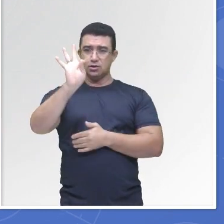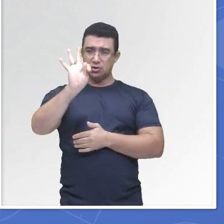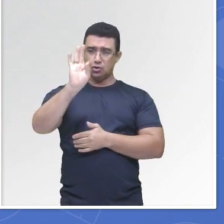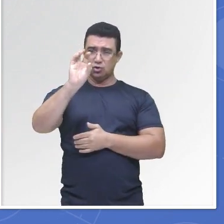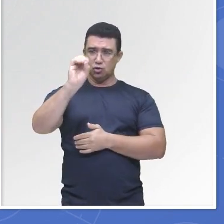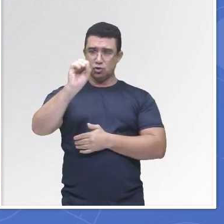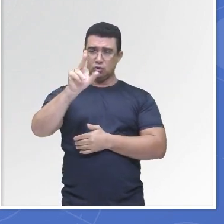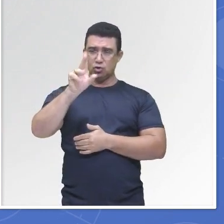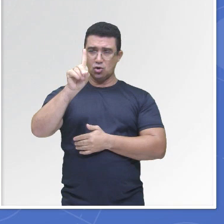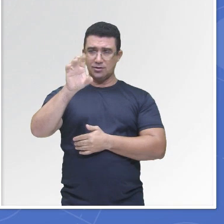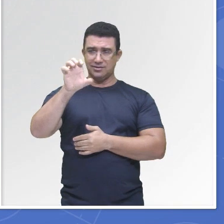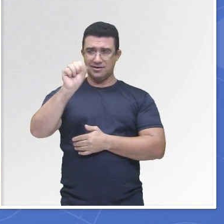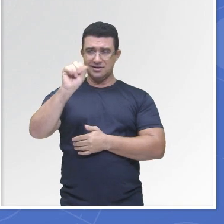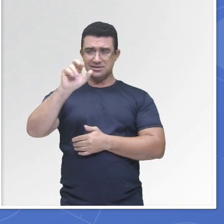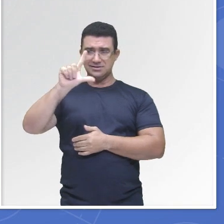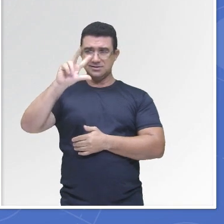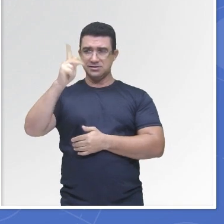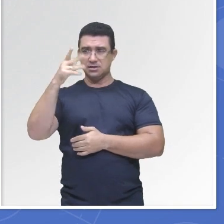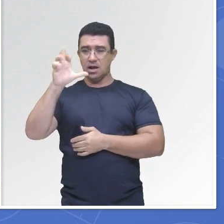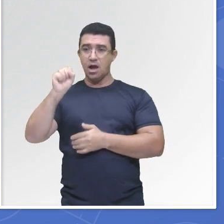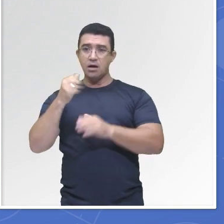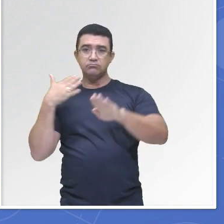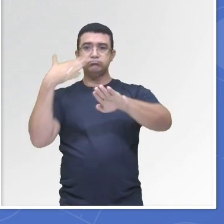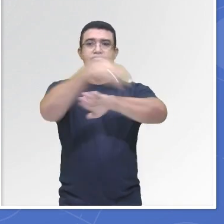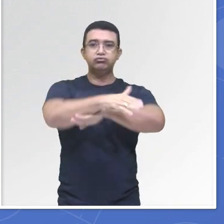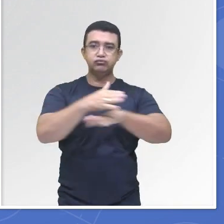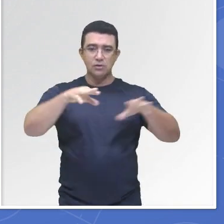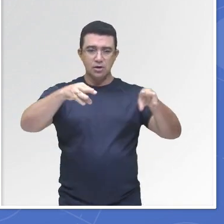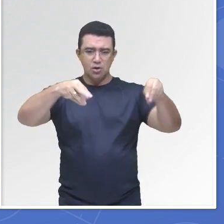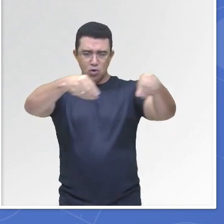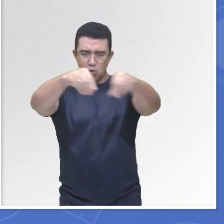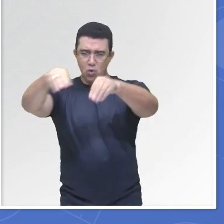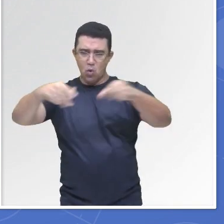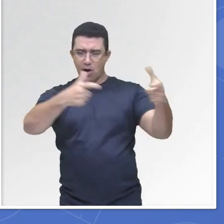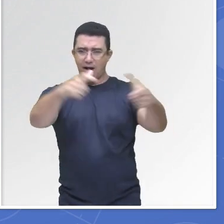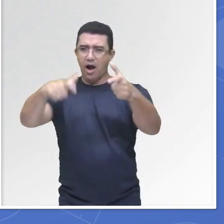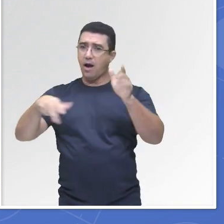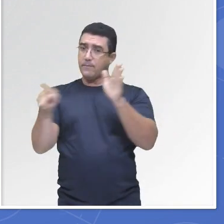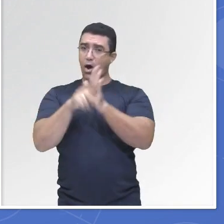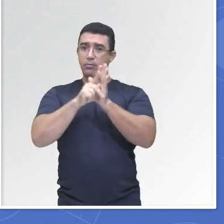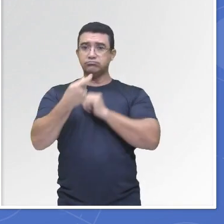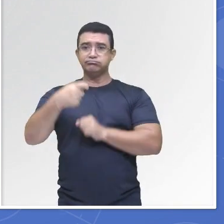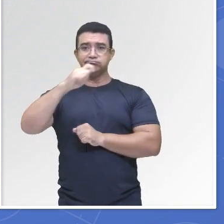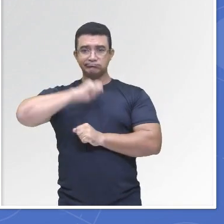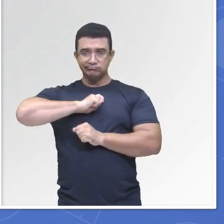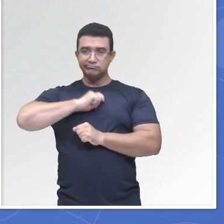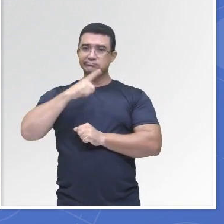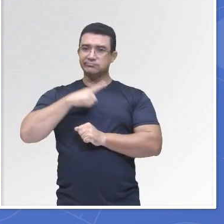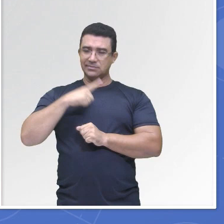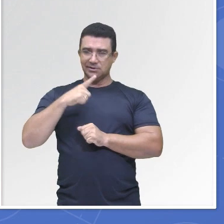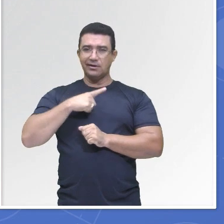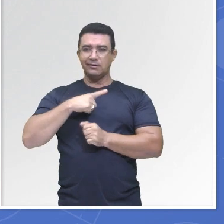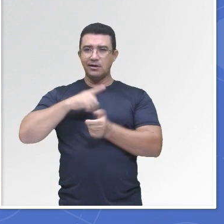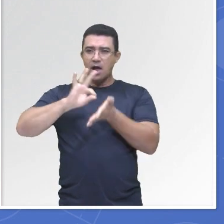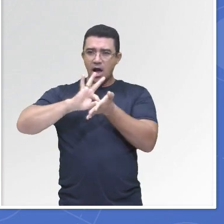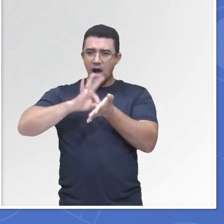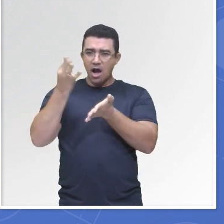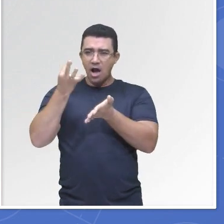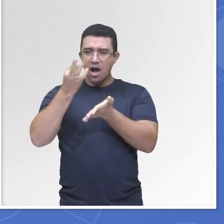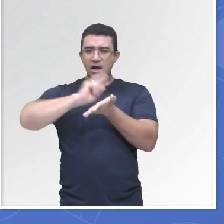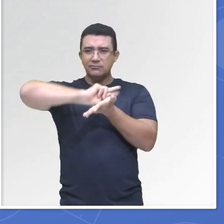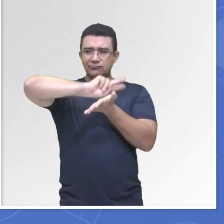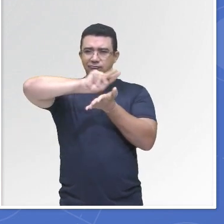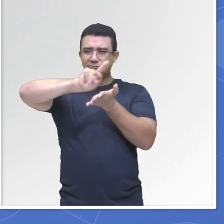as terras que pertencem aos espanhóis, que pertenciam aos espanhóis, vão ser assinados uma série de tratados para